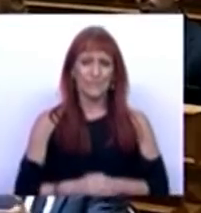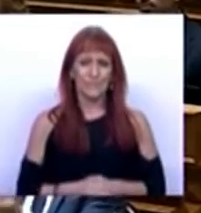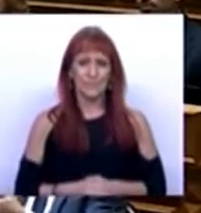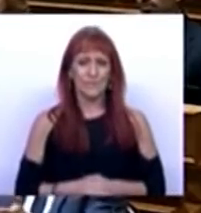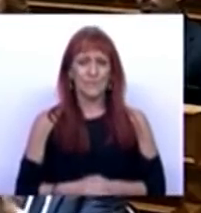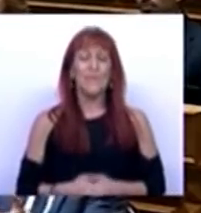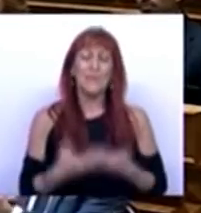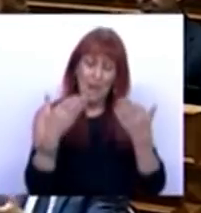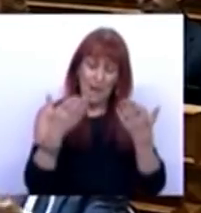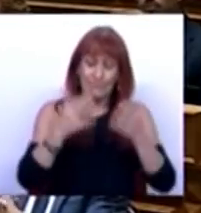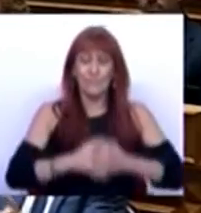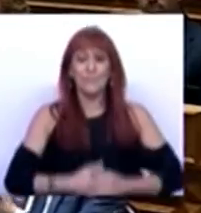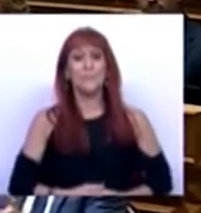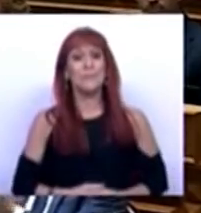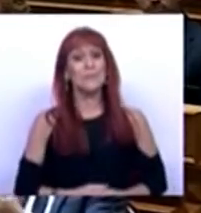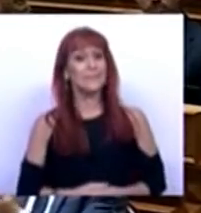é,